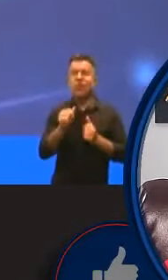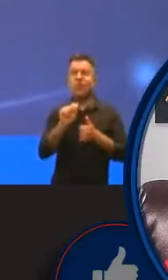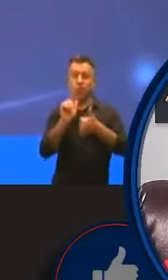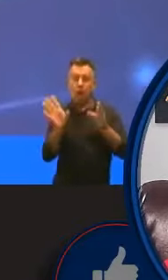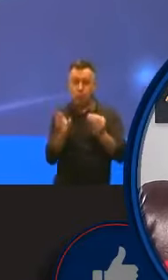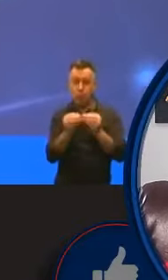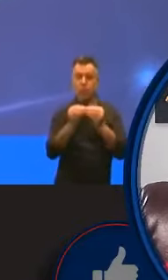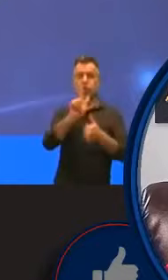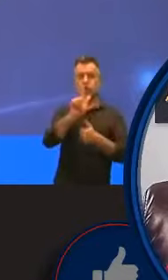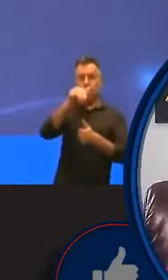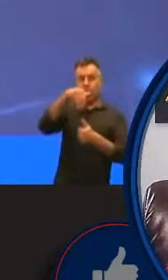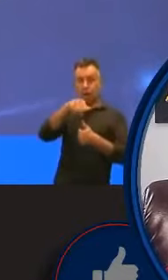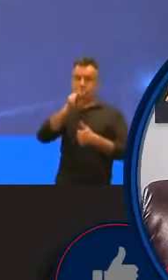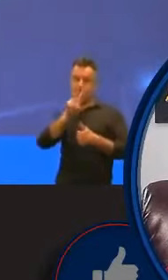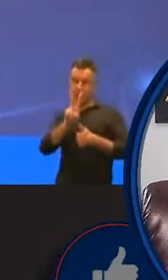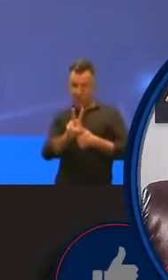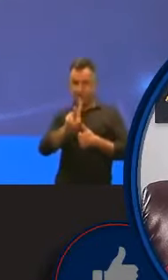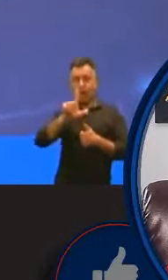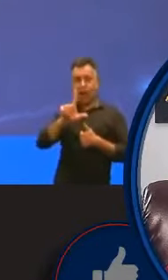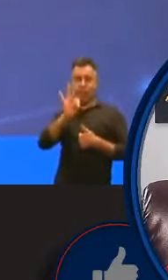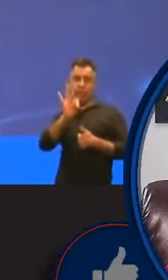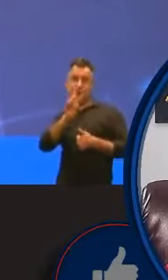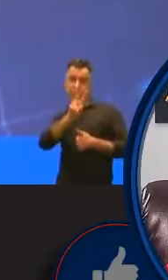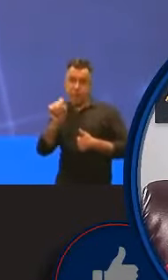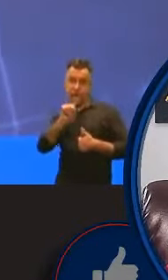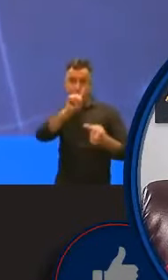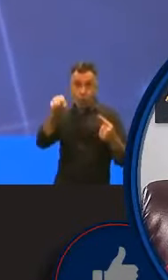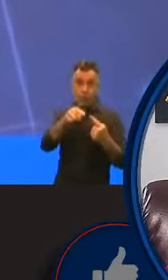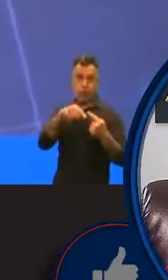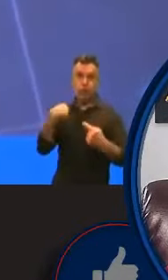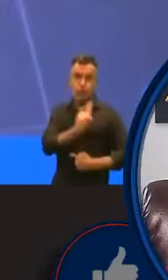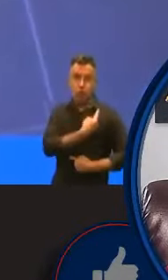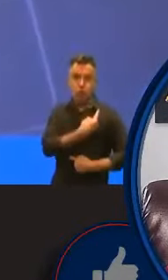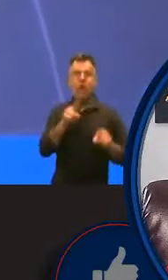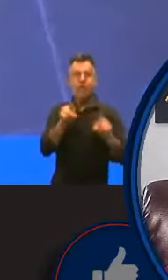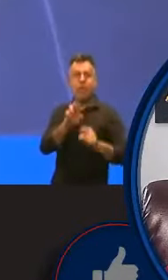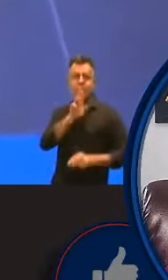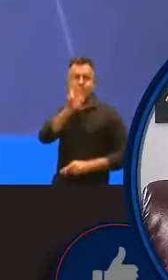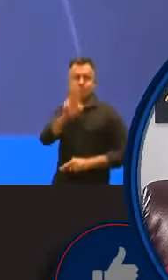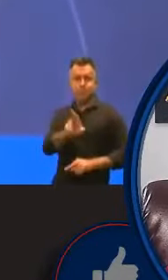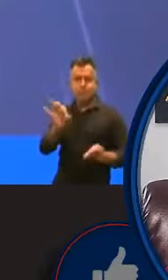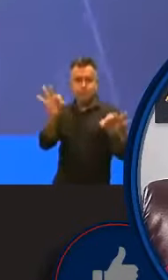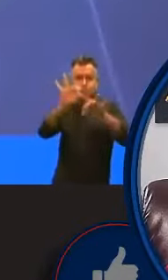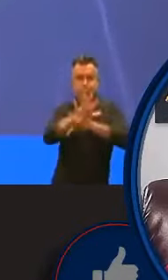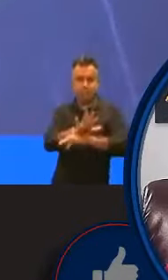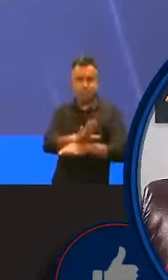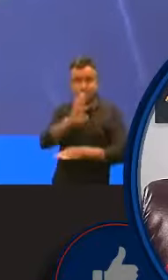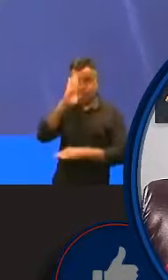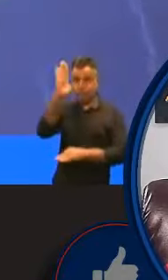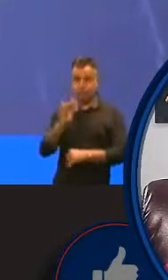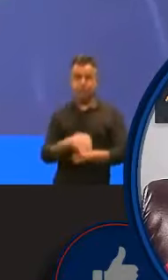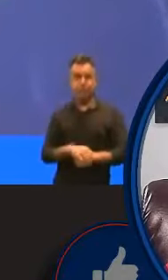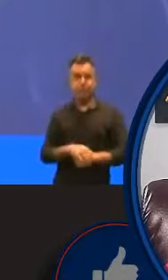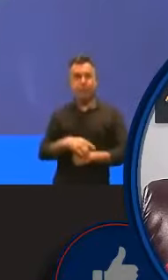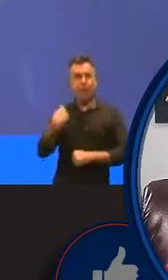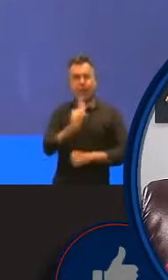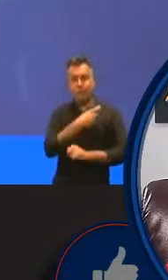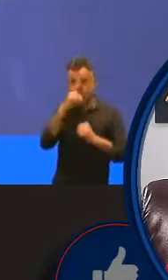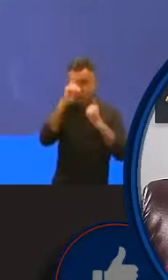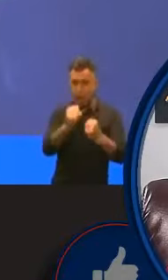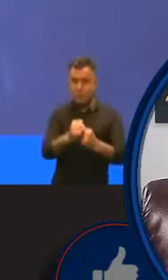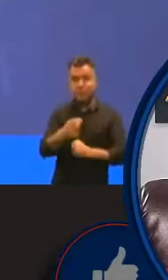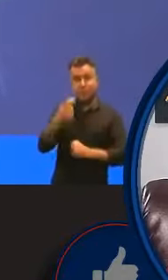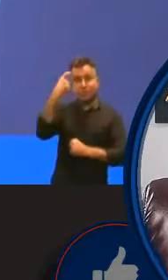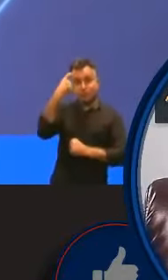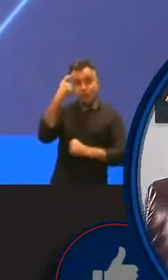GMV e LTV como parte dos nossos objetivos e resultados. Essa travada é da Via Varejo, não é da minha internet. A nossa fortaleza aqui está em